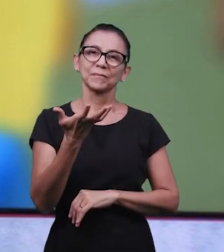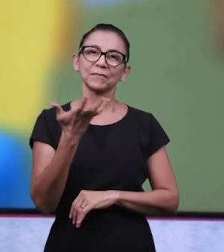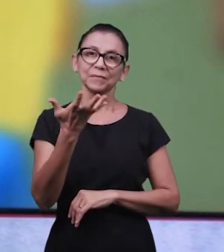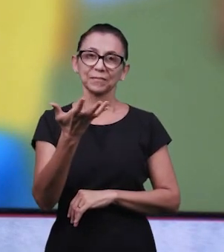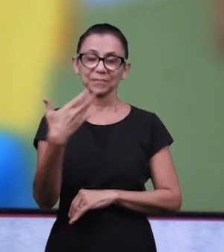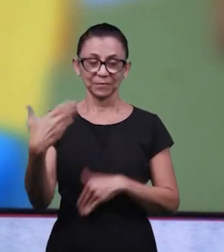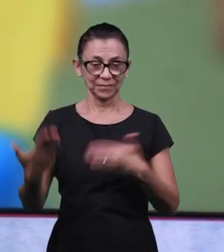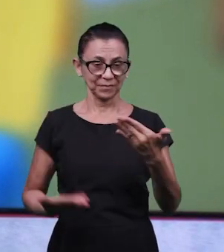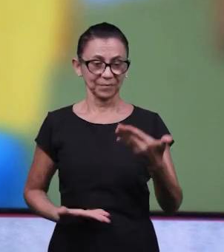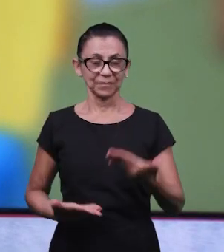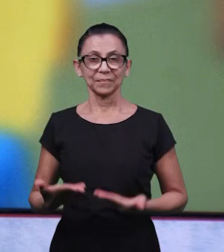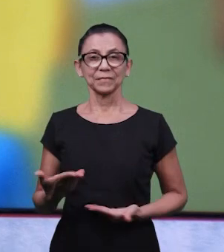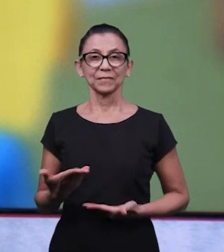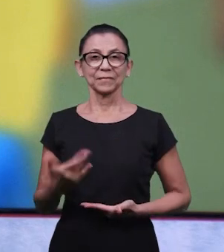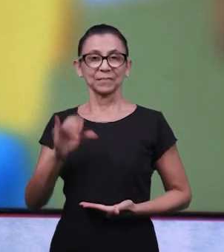a